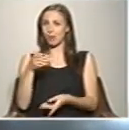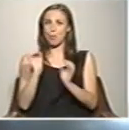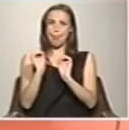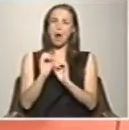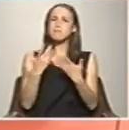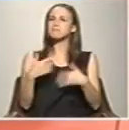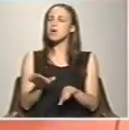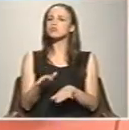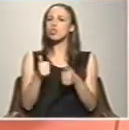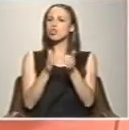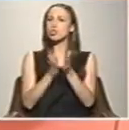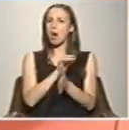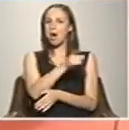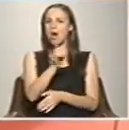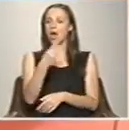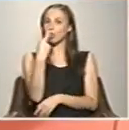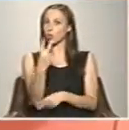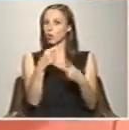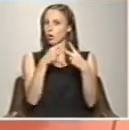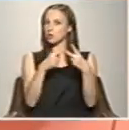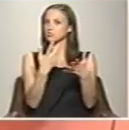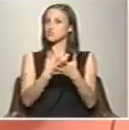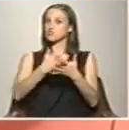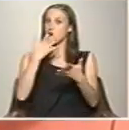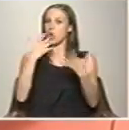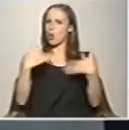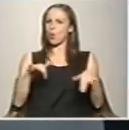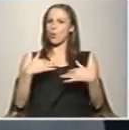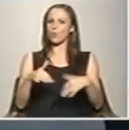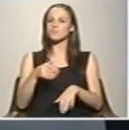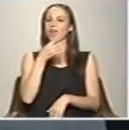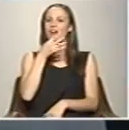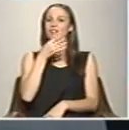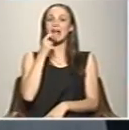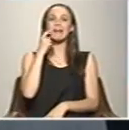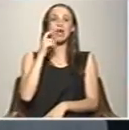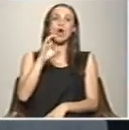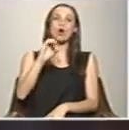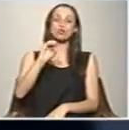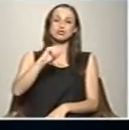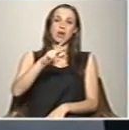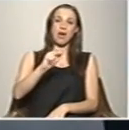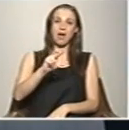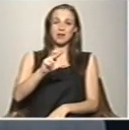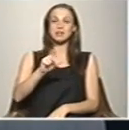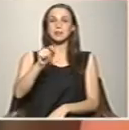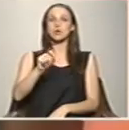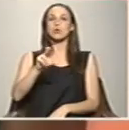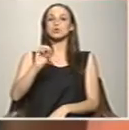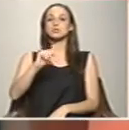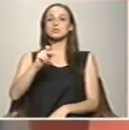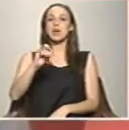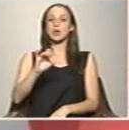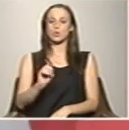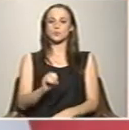é que entre todos, há dois atletas que se destacam em especial. Estamos a falar do Oscar e da Rosário. Para esta idade, não